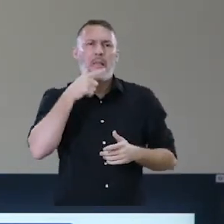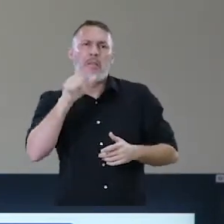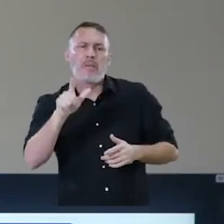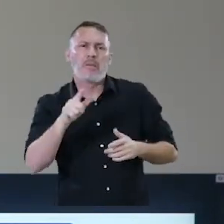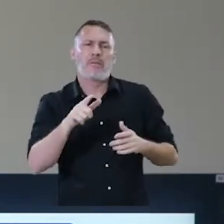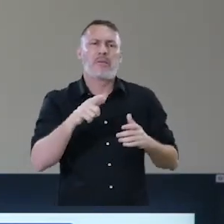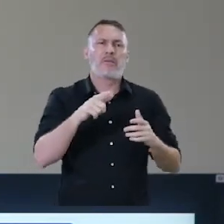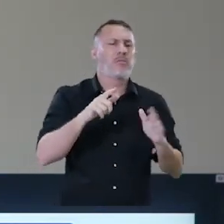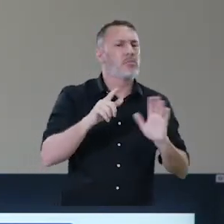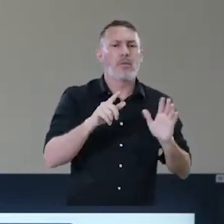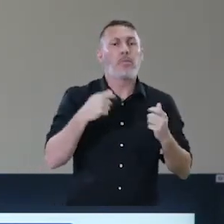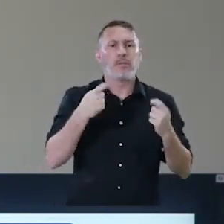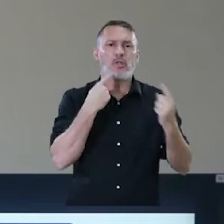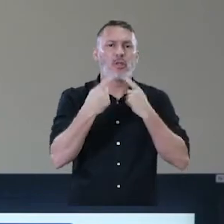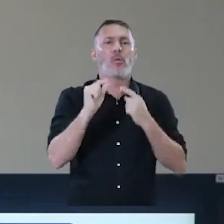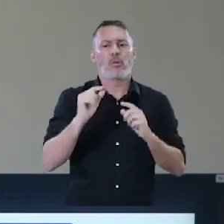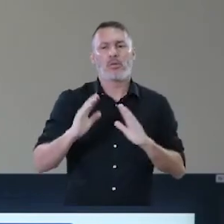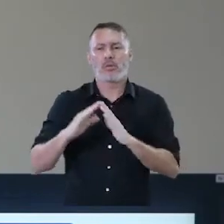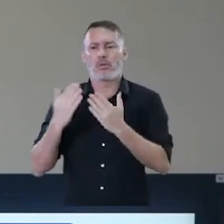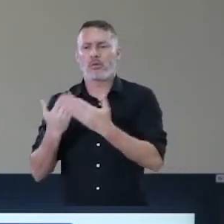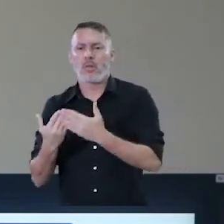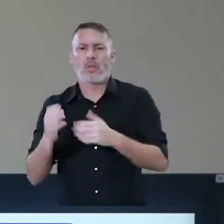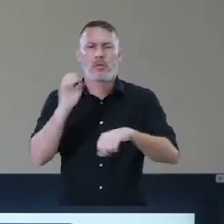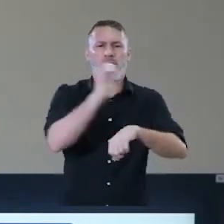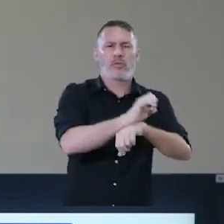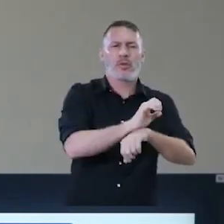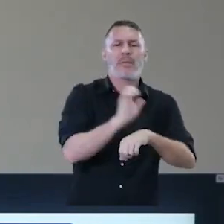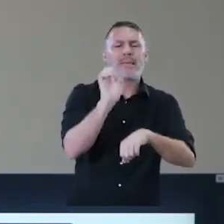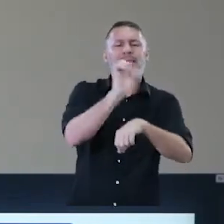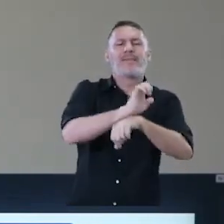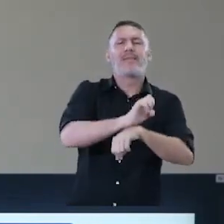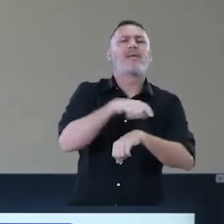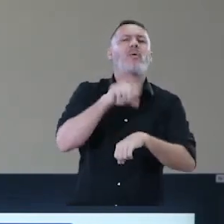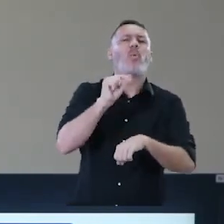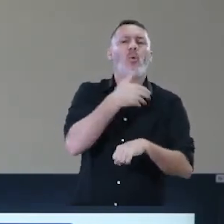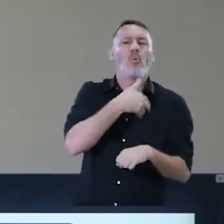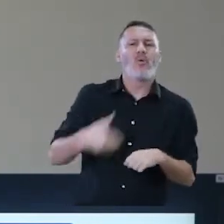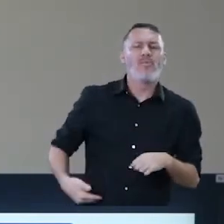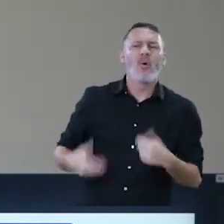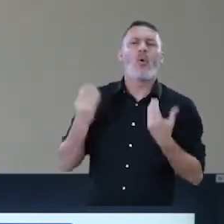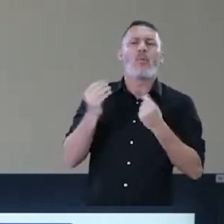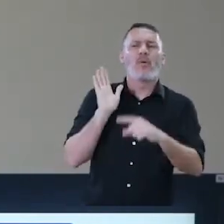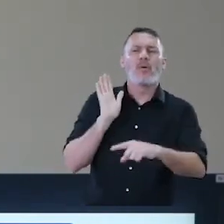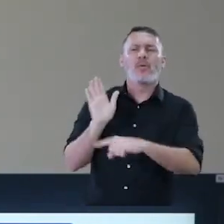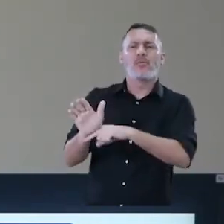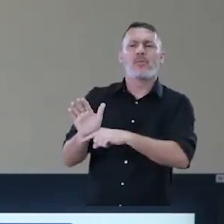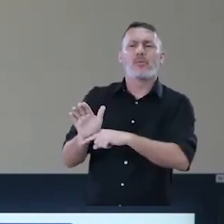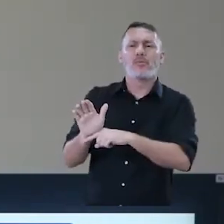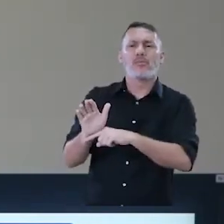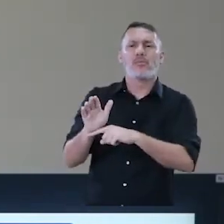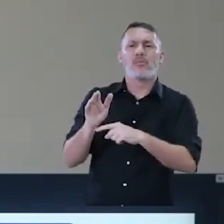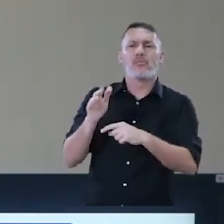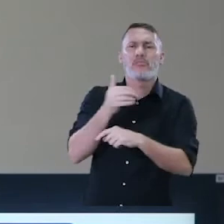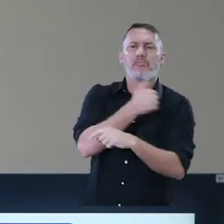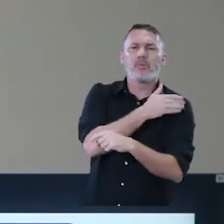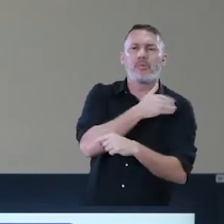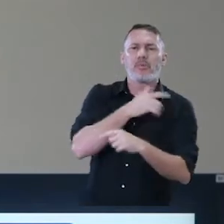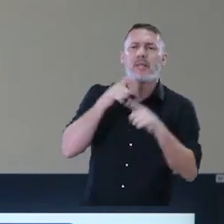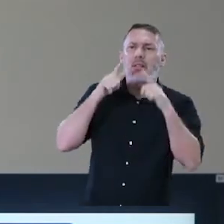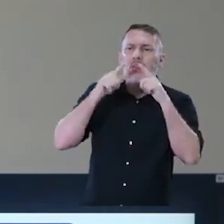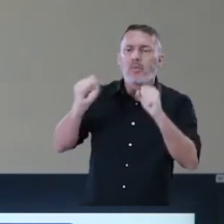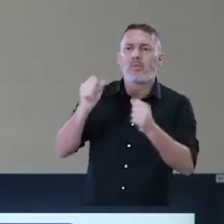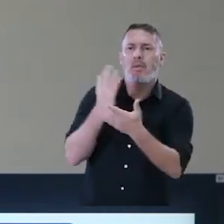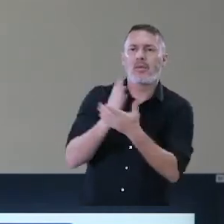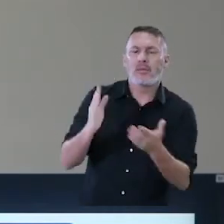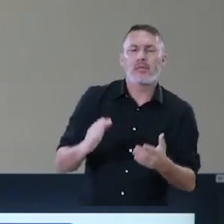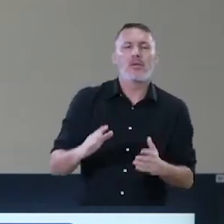entre Estado e escolas. Como que o Estado vai trabalhar com isso? Como que as escolas vão trabalhar com